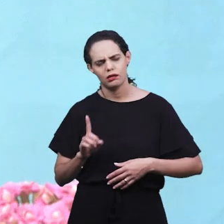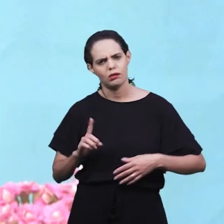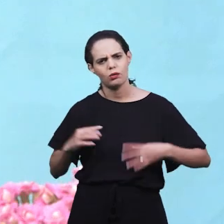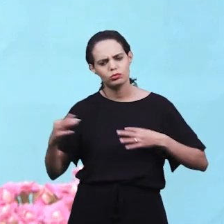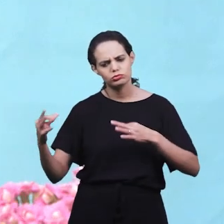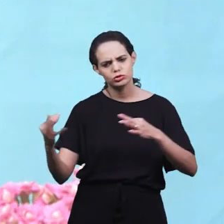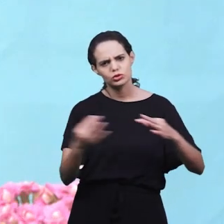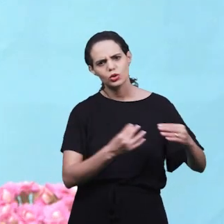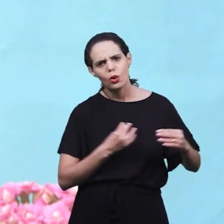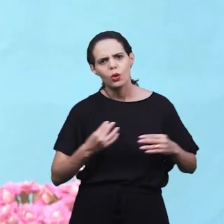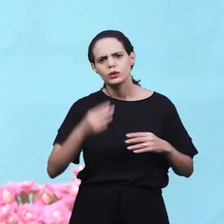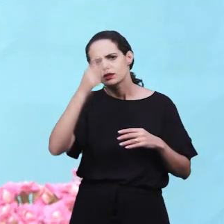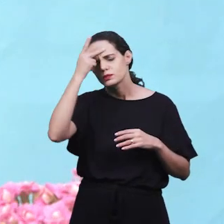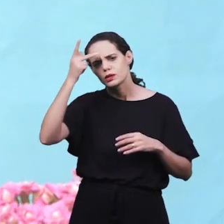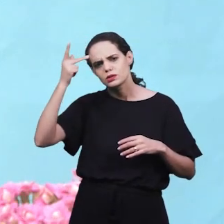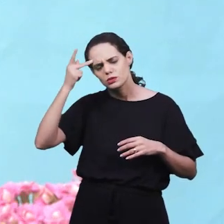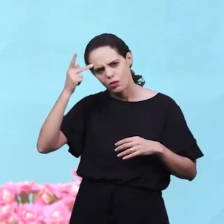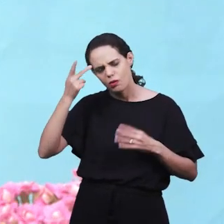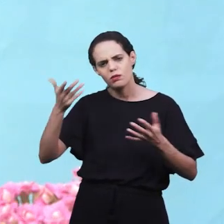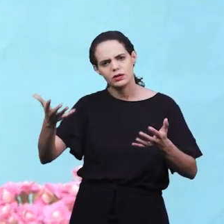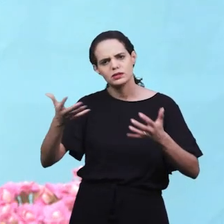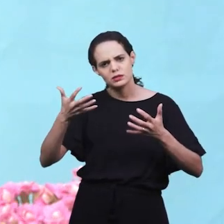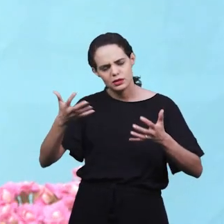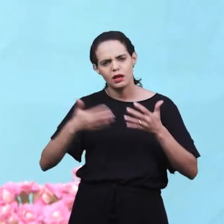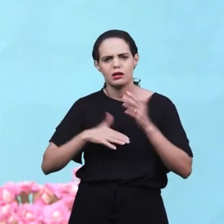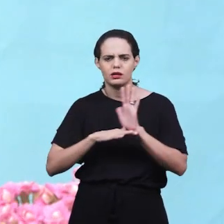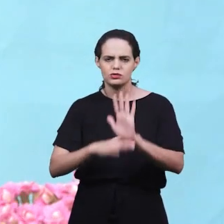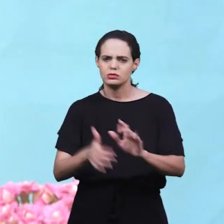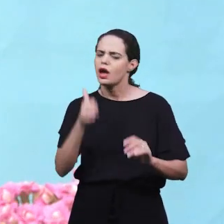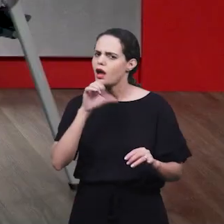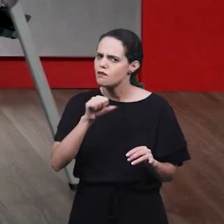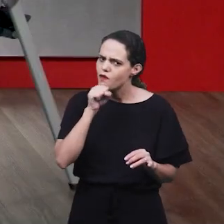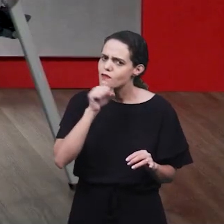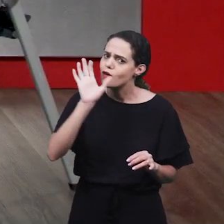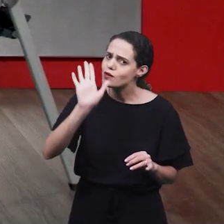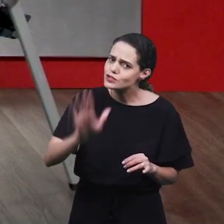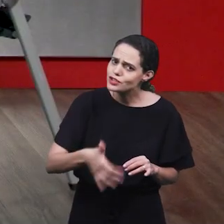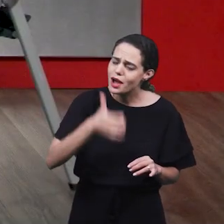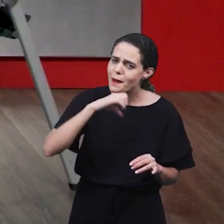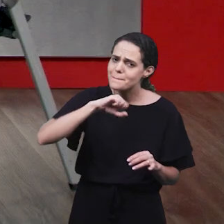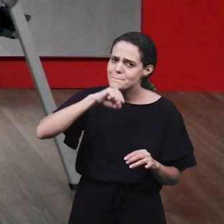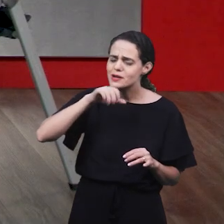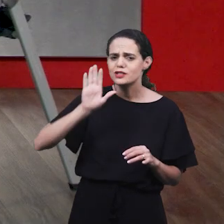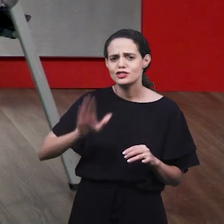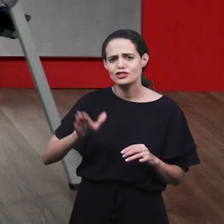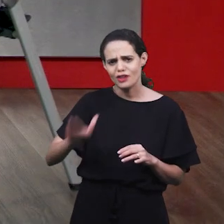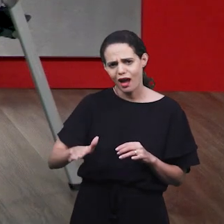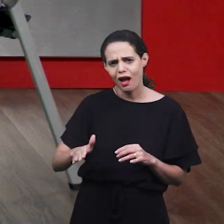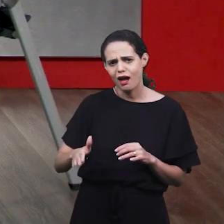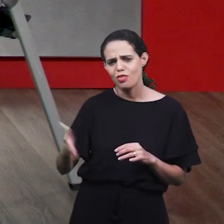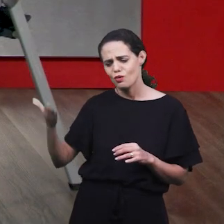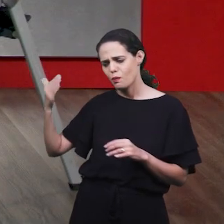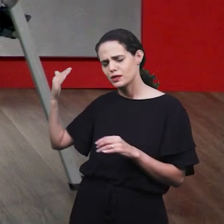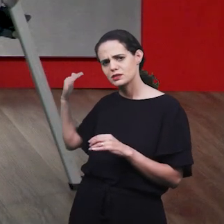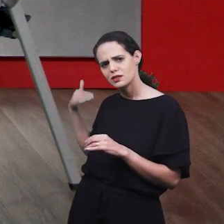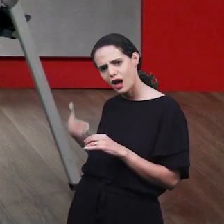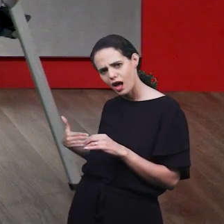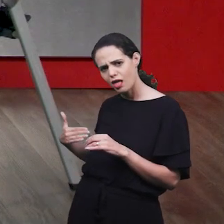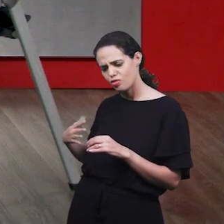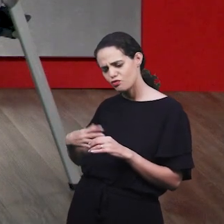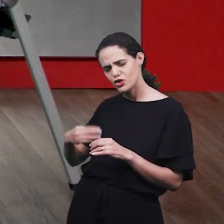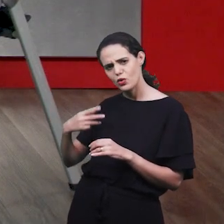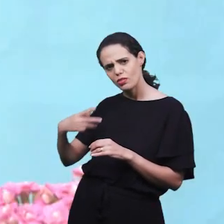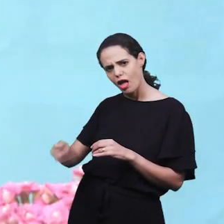avó, ela foi mãe, fez tudo o que estava ao seu alcance para que seu filho tivesse um bom desenvolvimento.